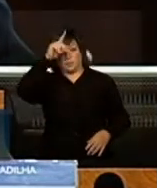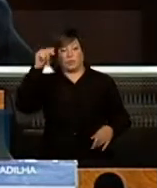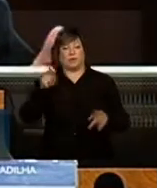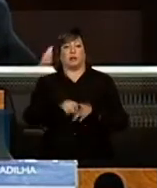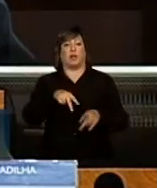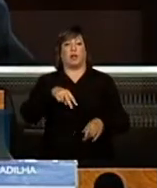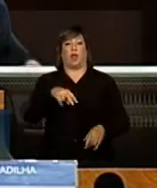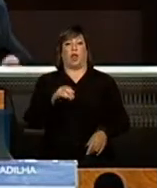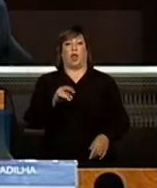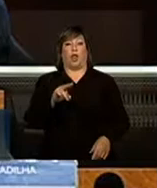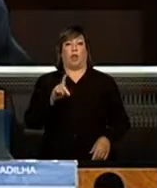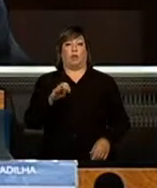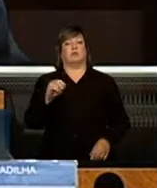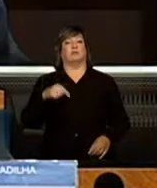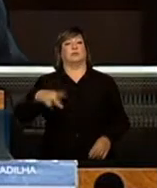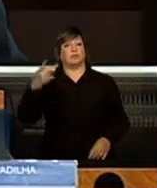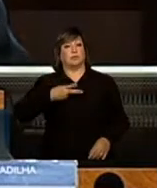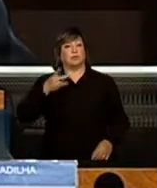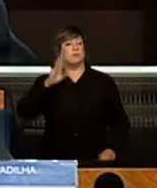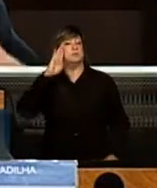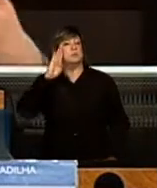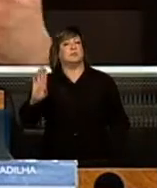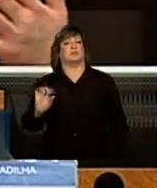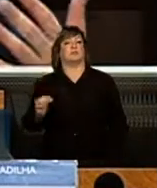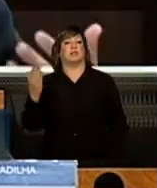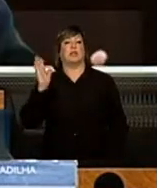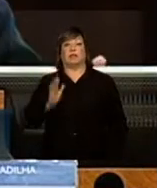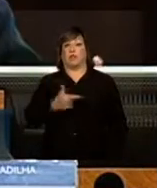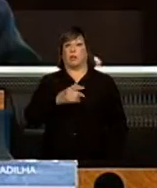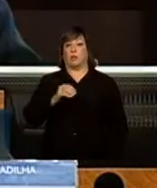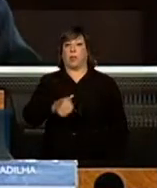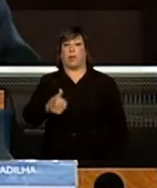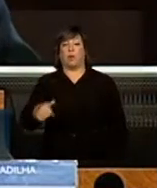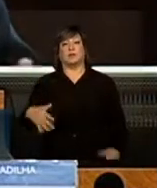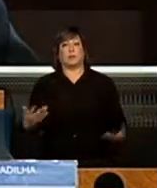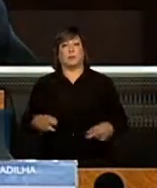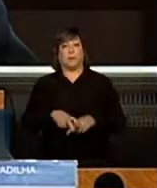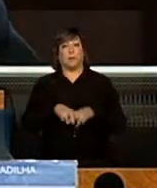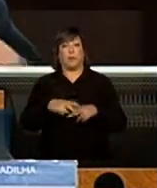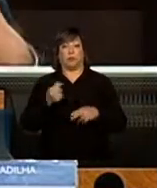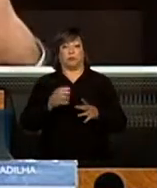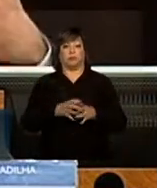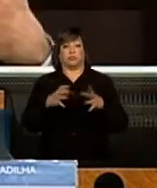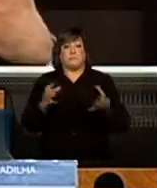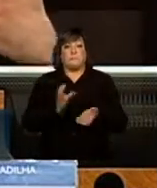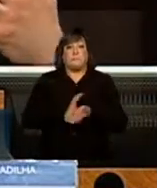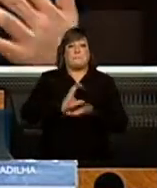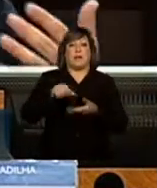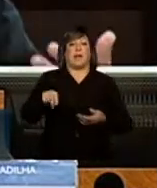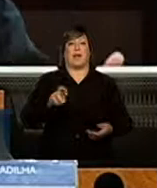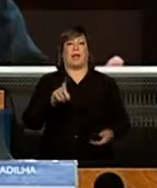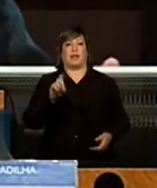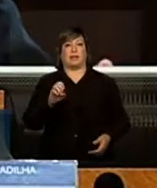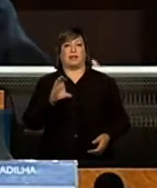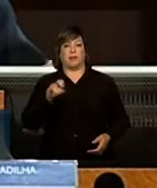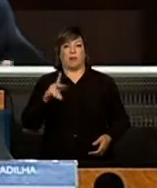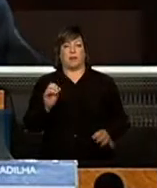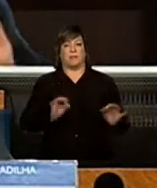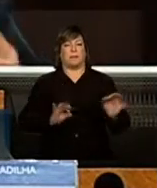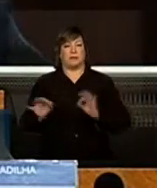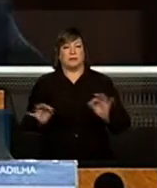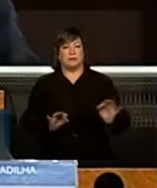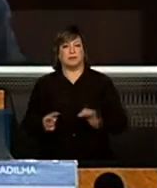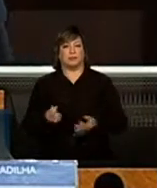Nordeste já eram as regiões prioritárias, por isso que a maior parte dos recursos da rede Cegonha, o planejamento da rede